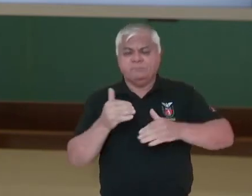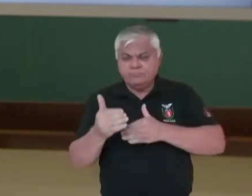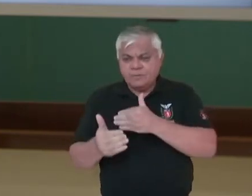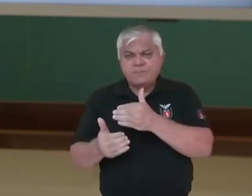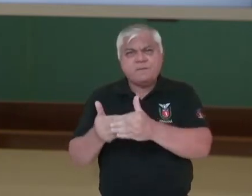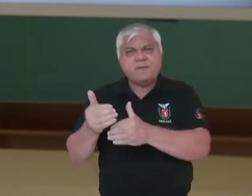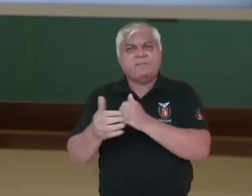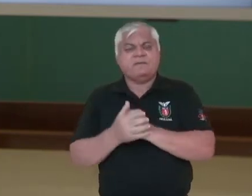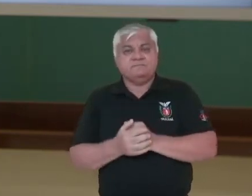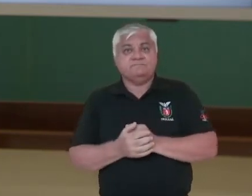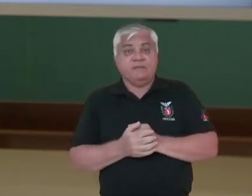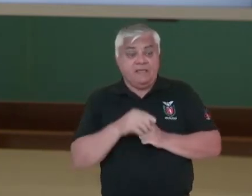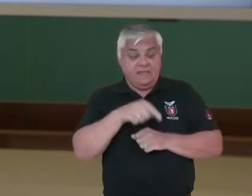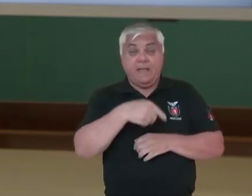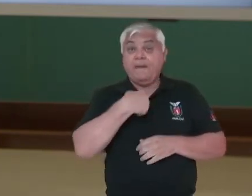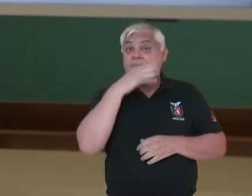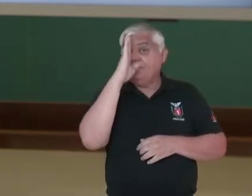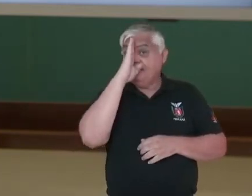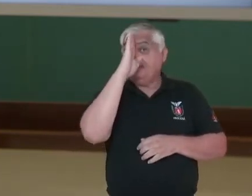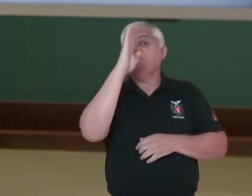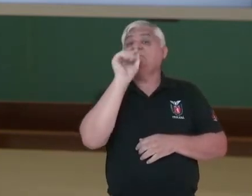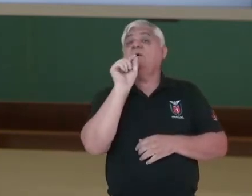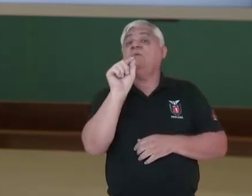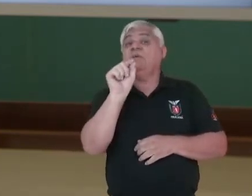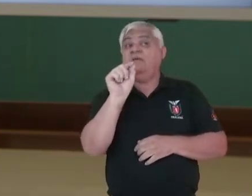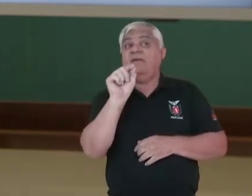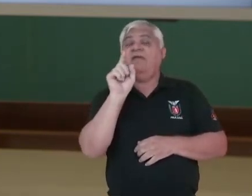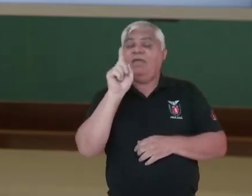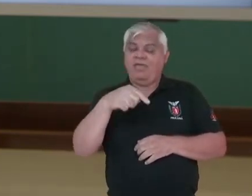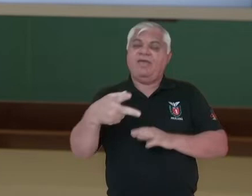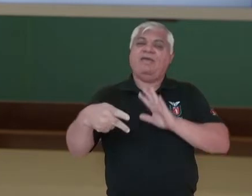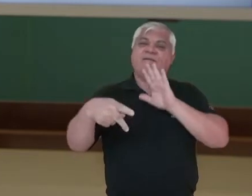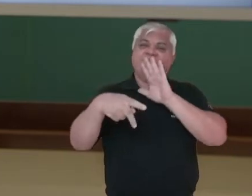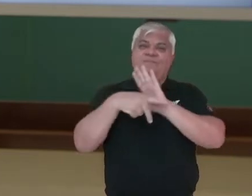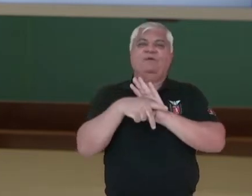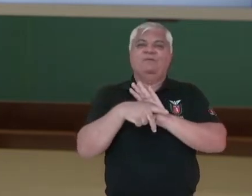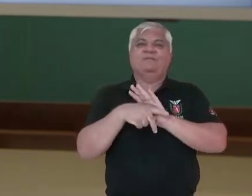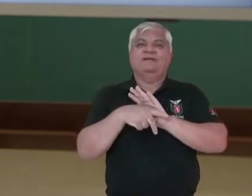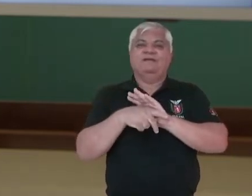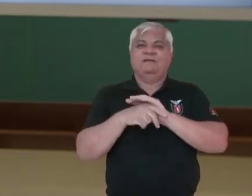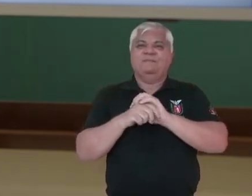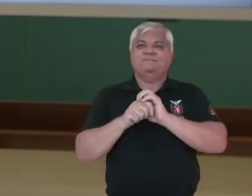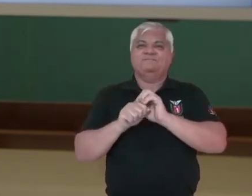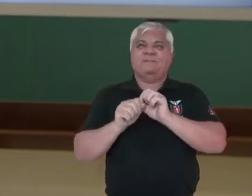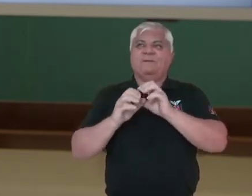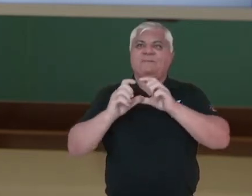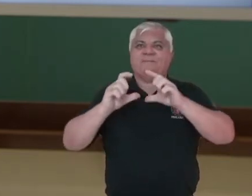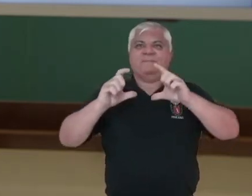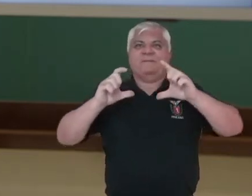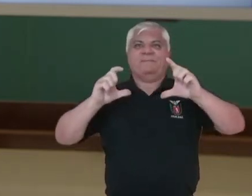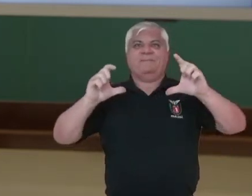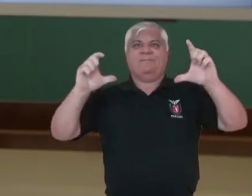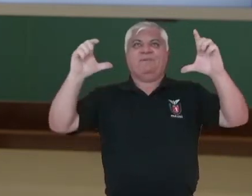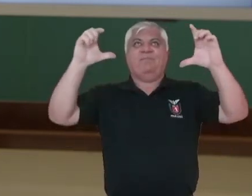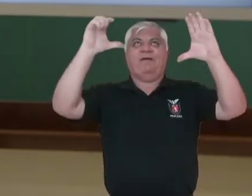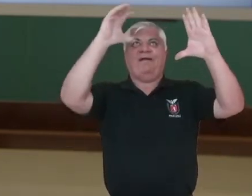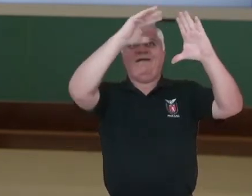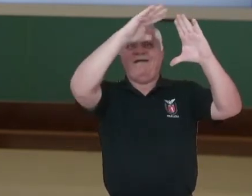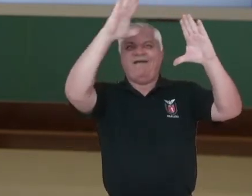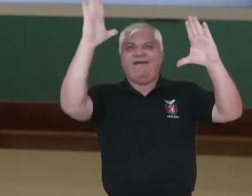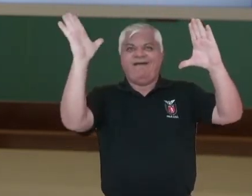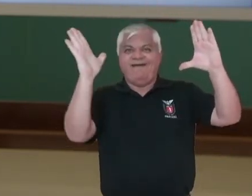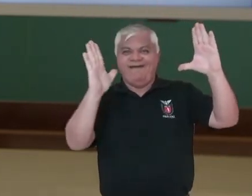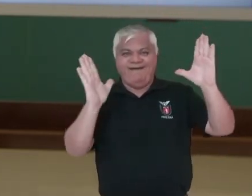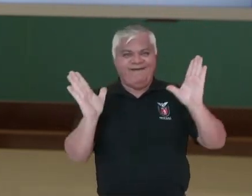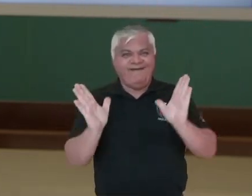uma atividade que era a principal. Então, são características dessa expansão do território brasileiro até chegar no tamanho